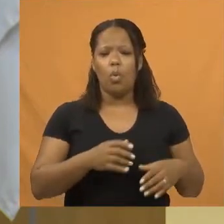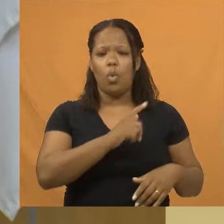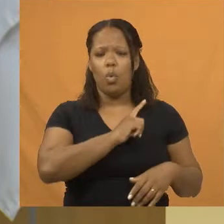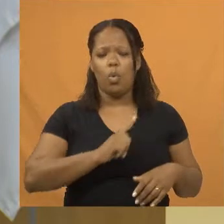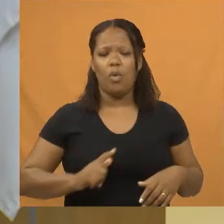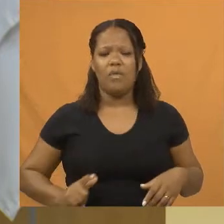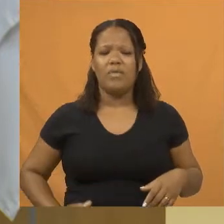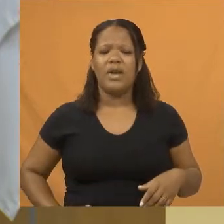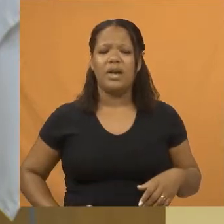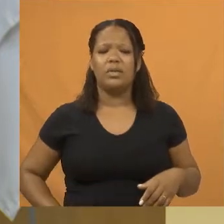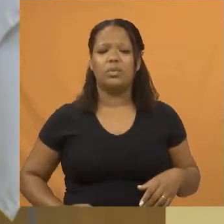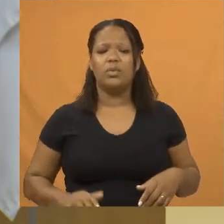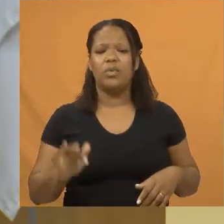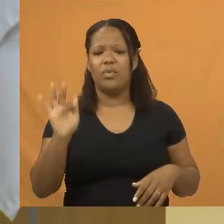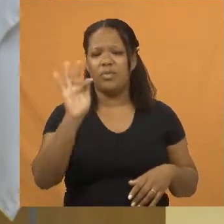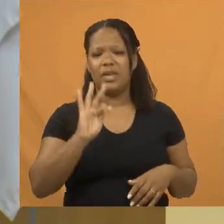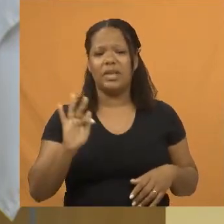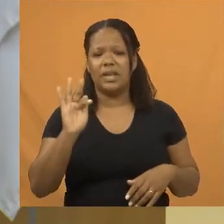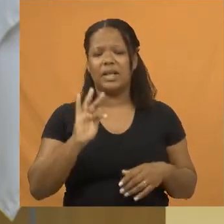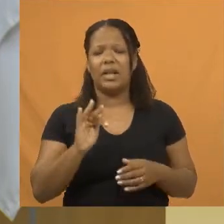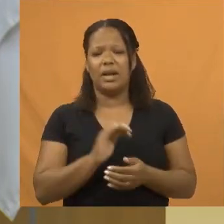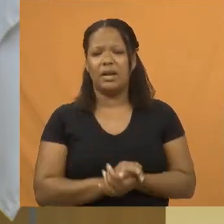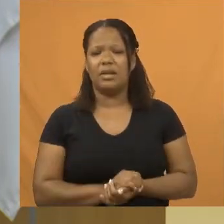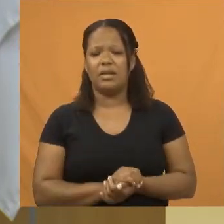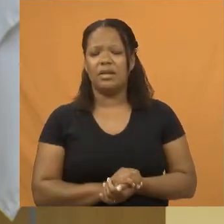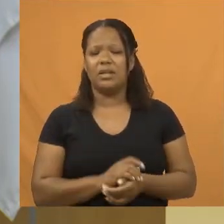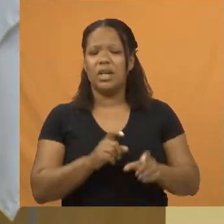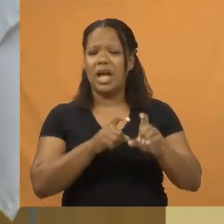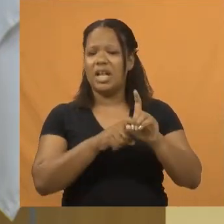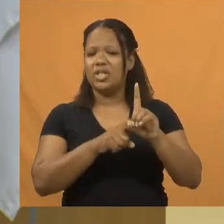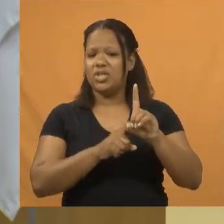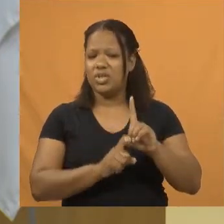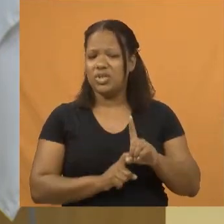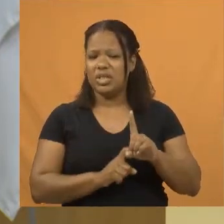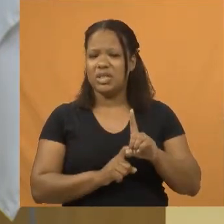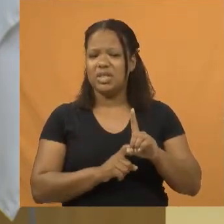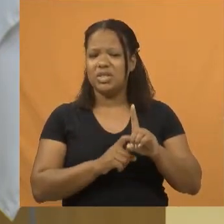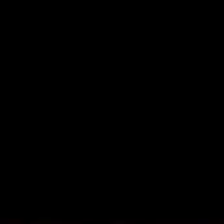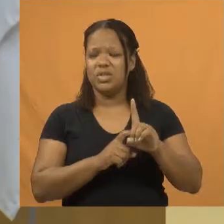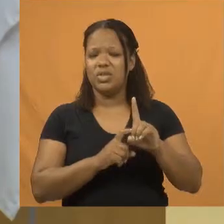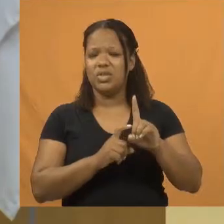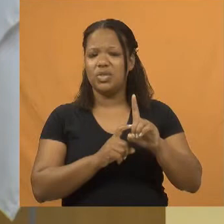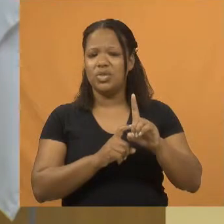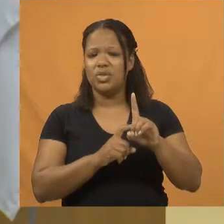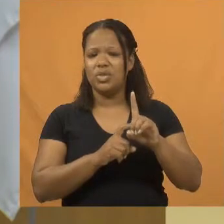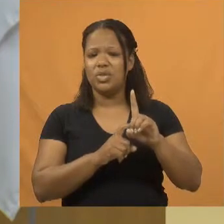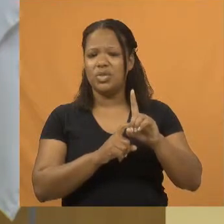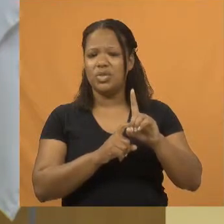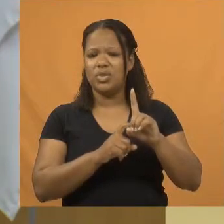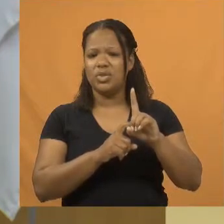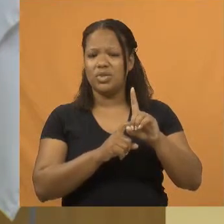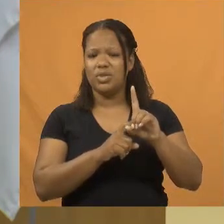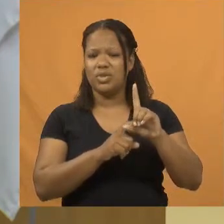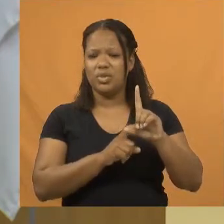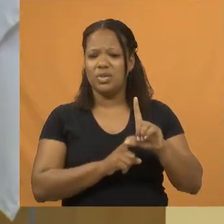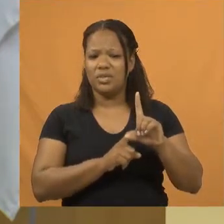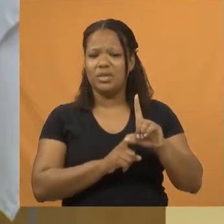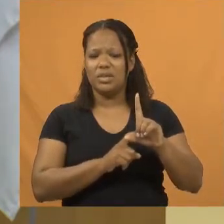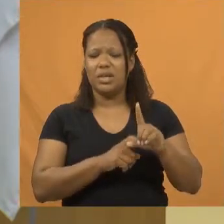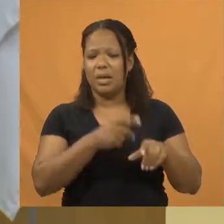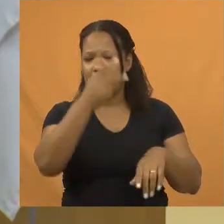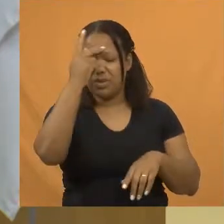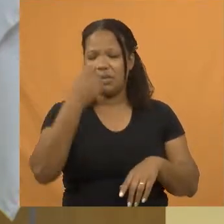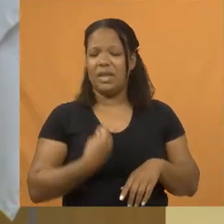enorme dívida com o sistema financeiro, com os bancários. Ele tem uma enorme dívida com as pessoas que só vivem